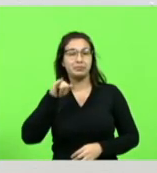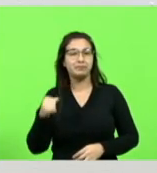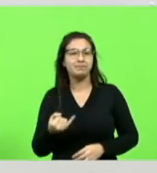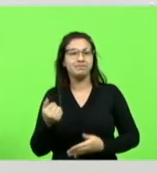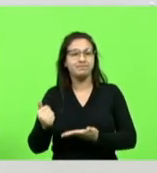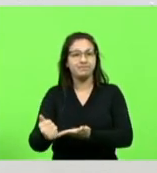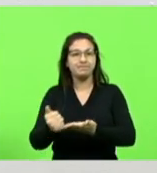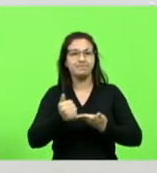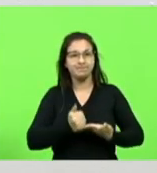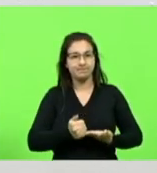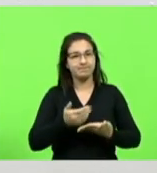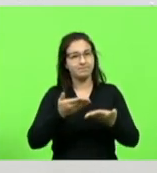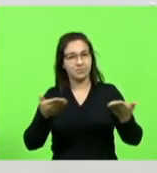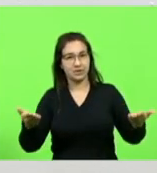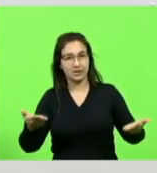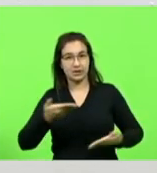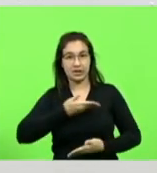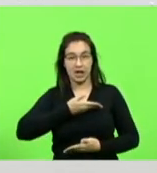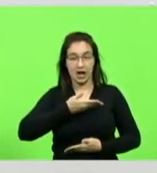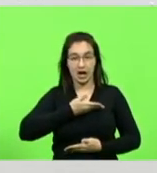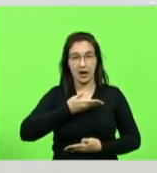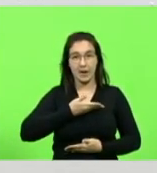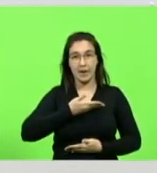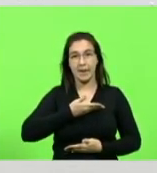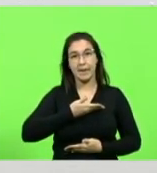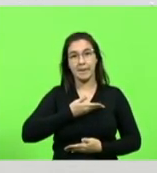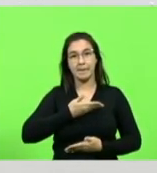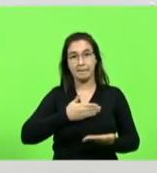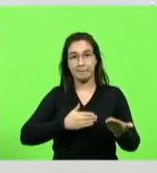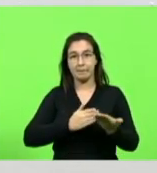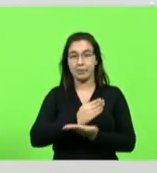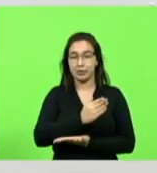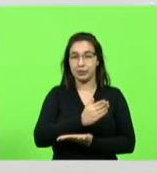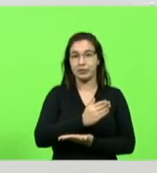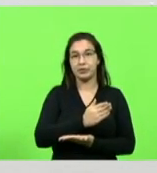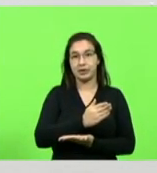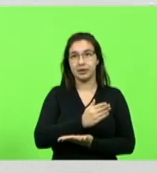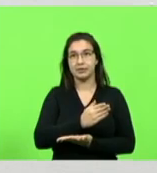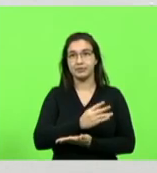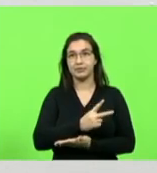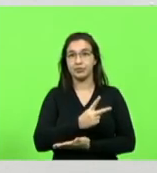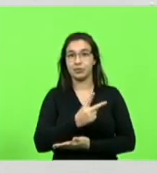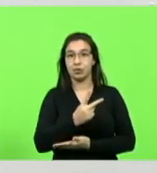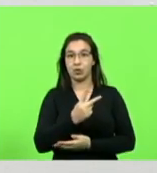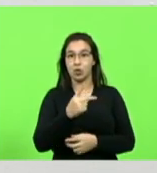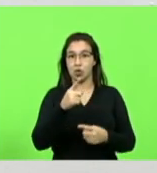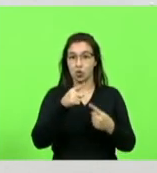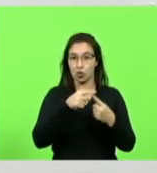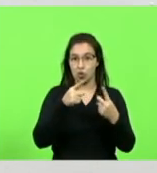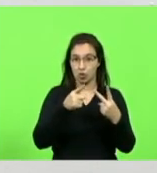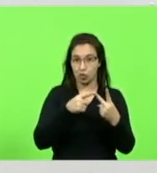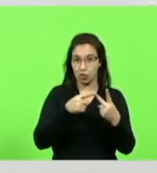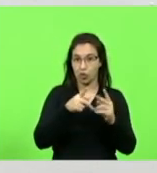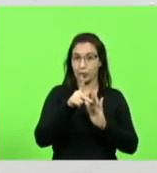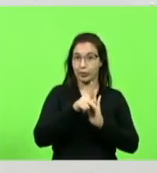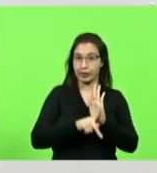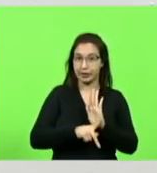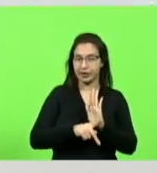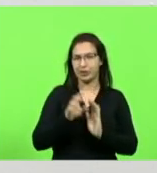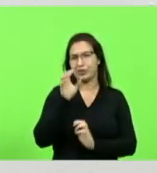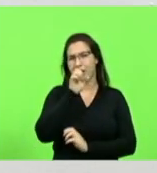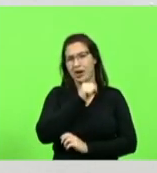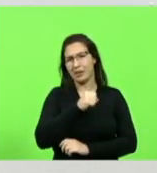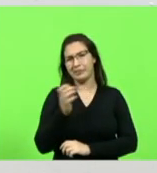apoio dos nobres colegas para a aprovação dos dois citados projetos o mais breve